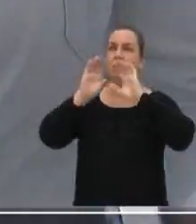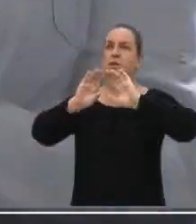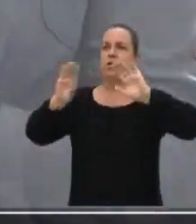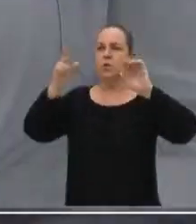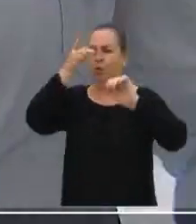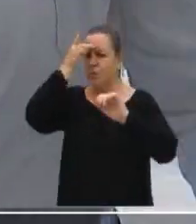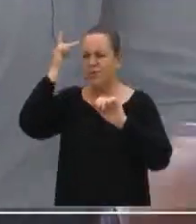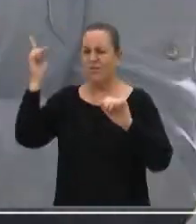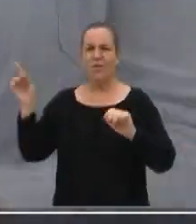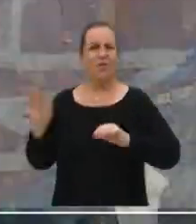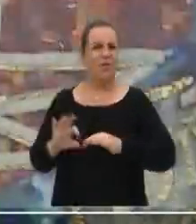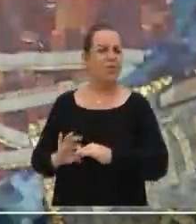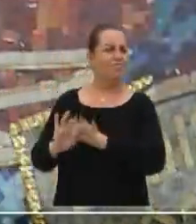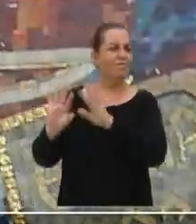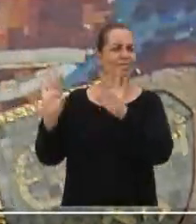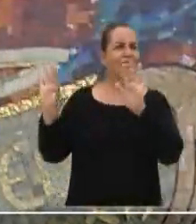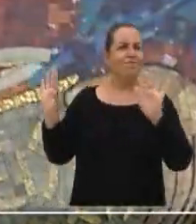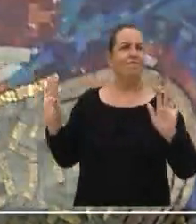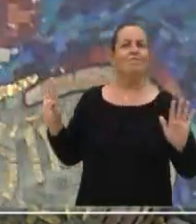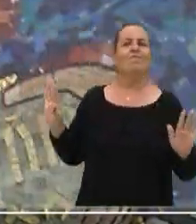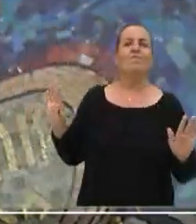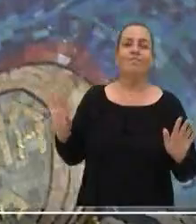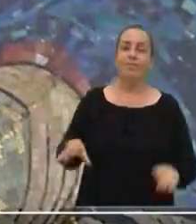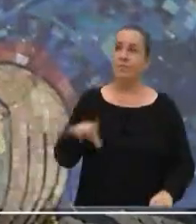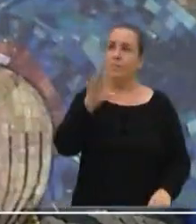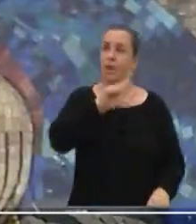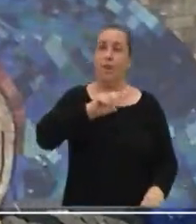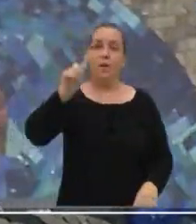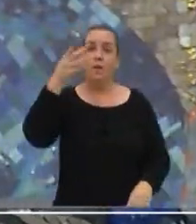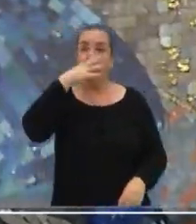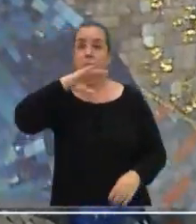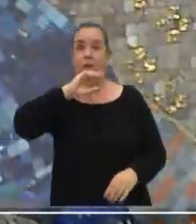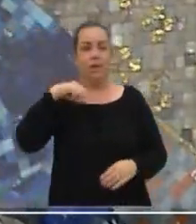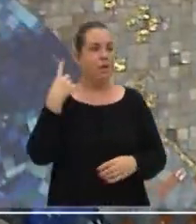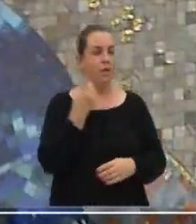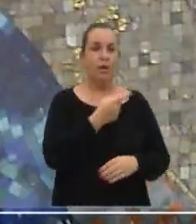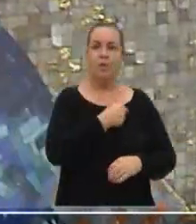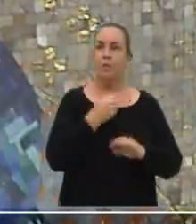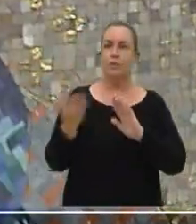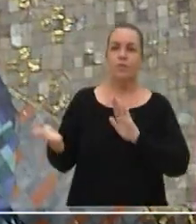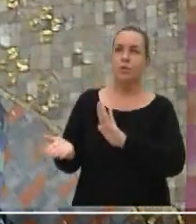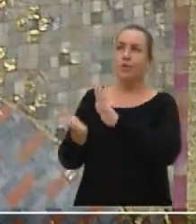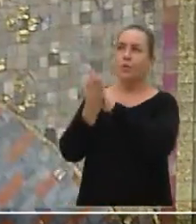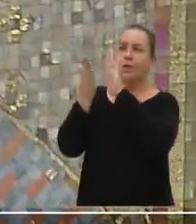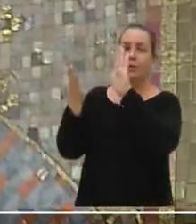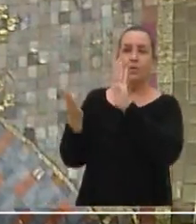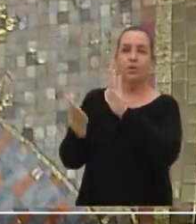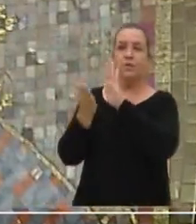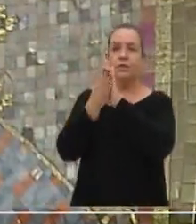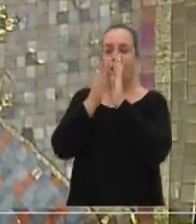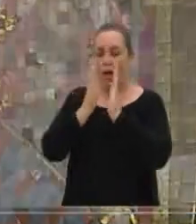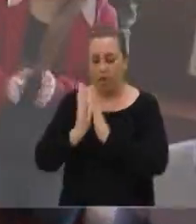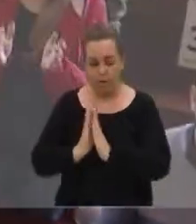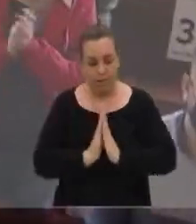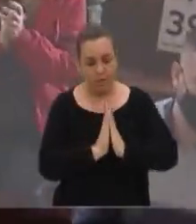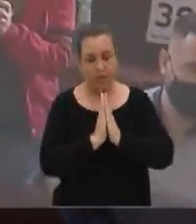Celeste, os que foram libertados. Deus e Pai, nós vos